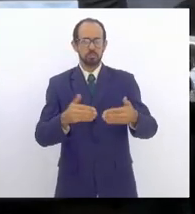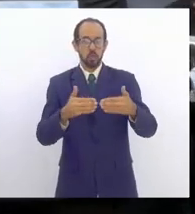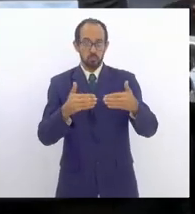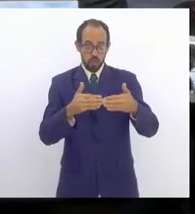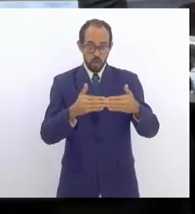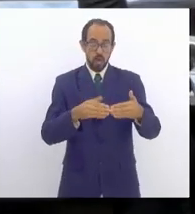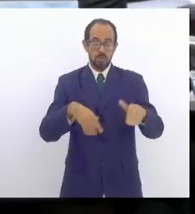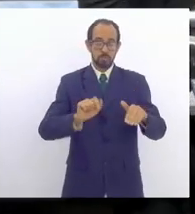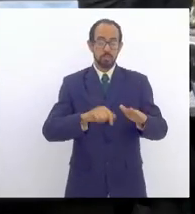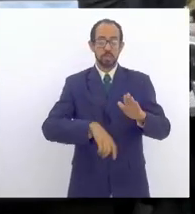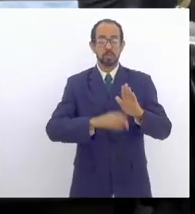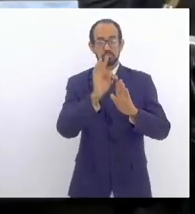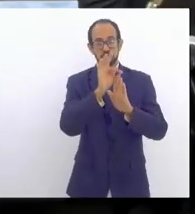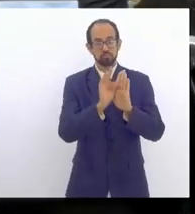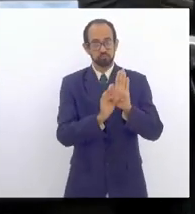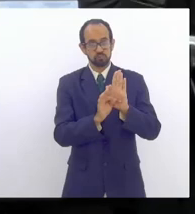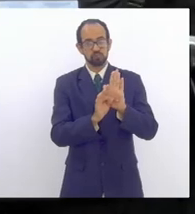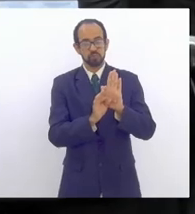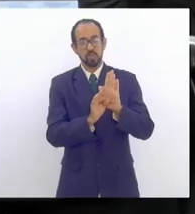de Janeiro.